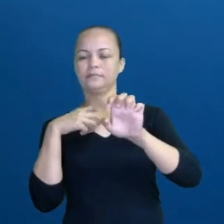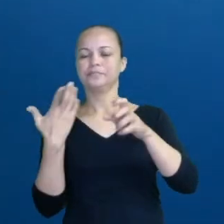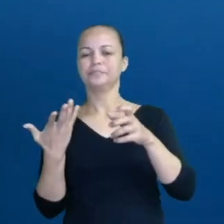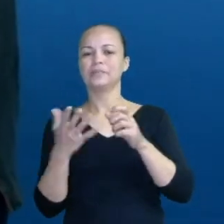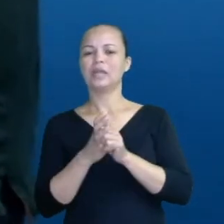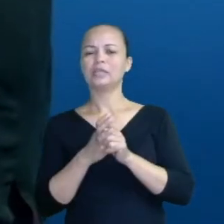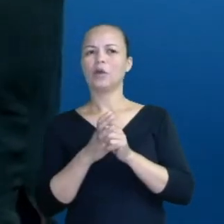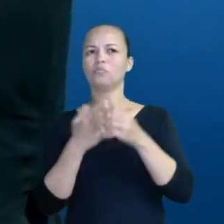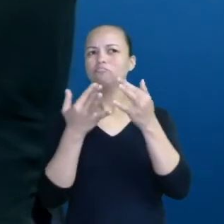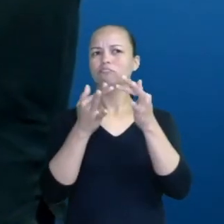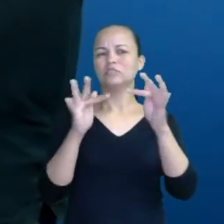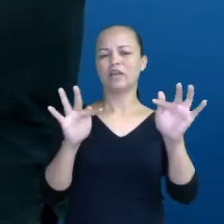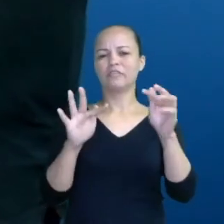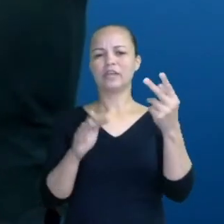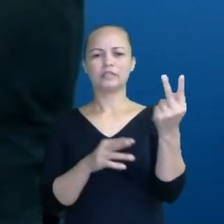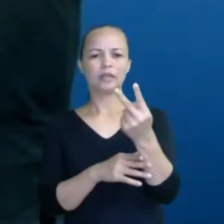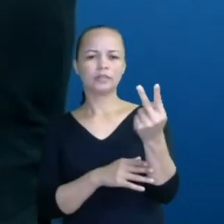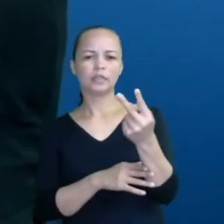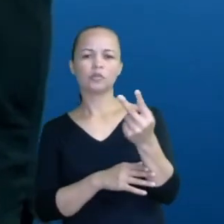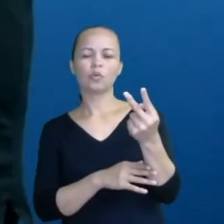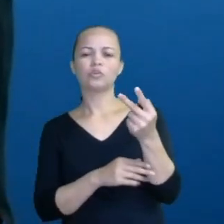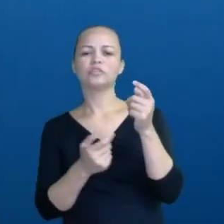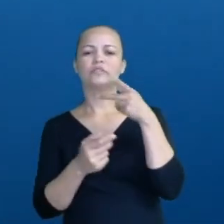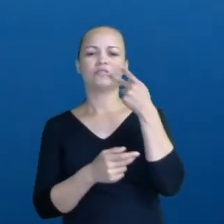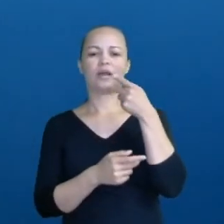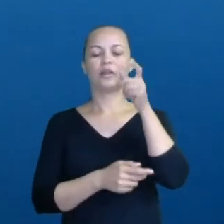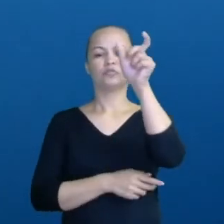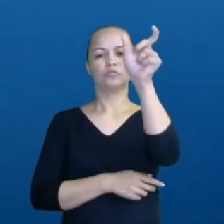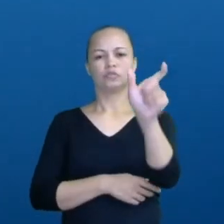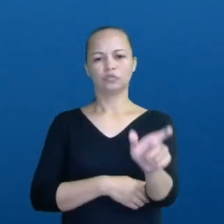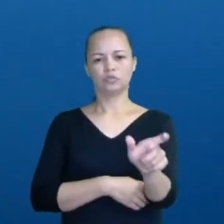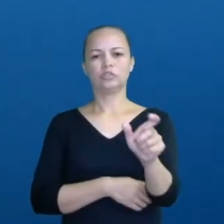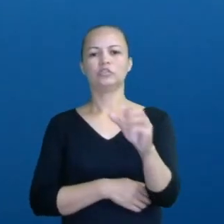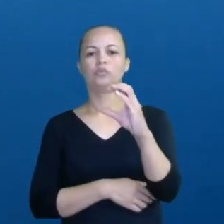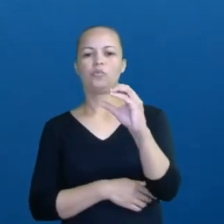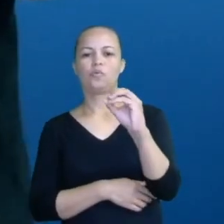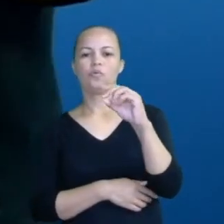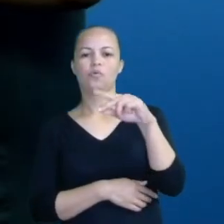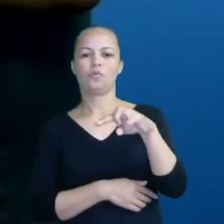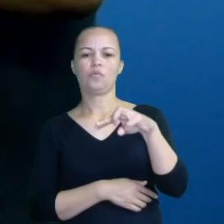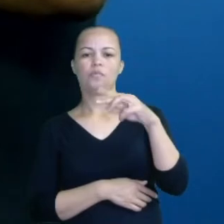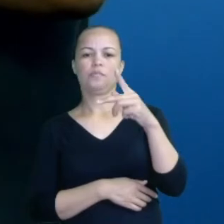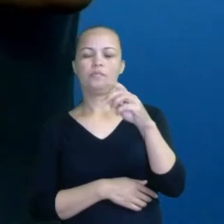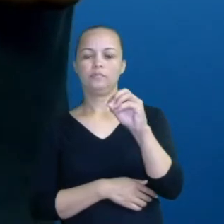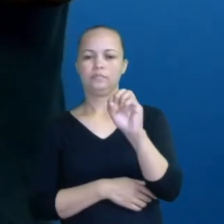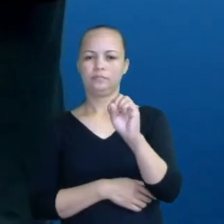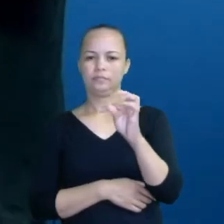Então, se a frase ela tem dois núcleos, dizemos que é um sujeito composto.